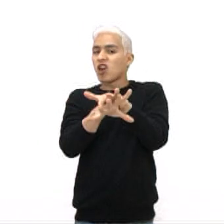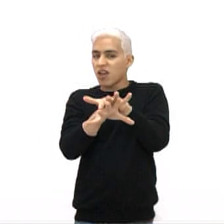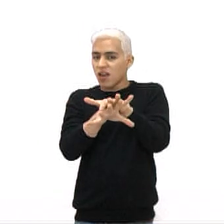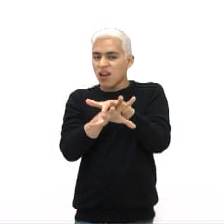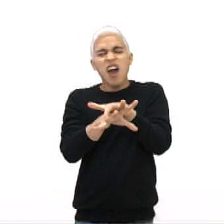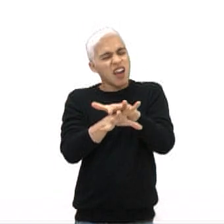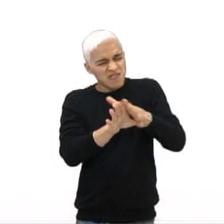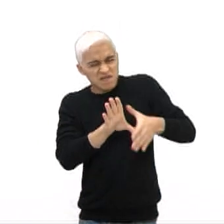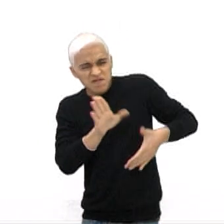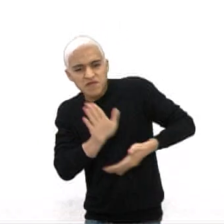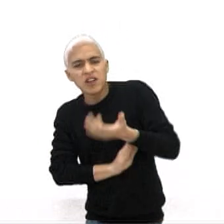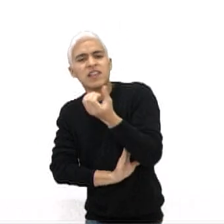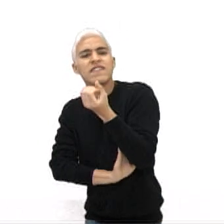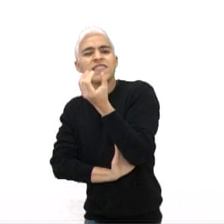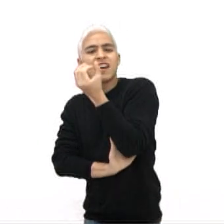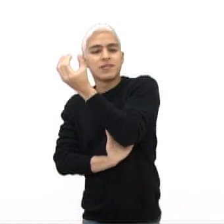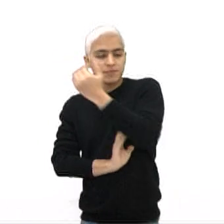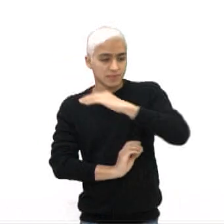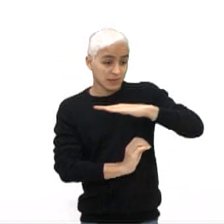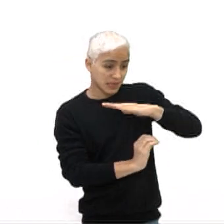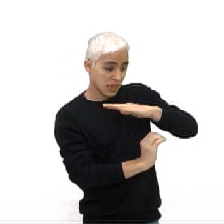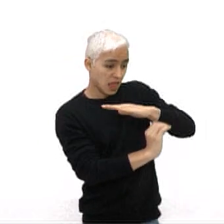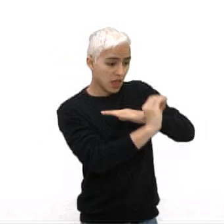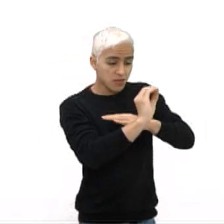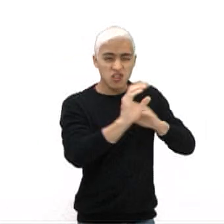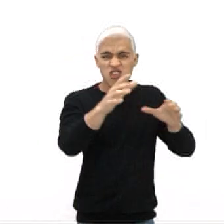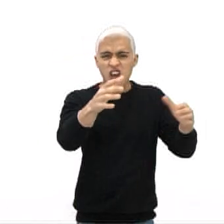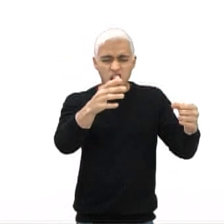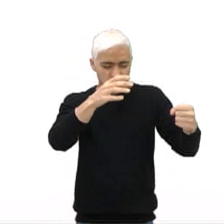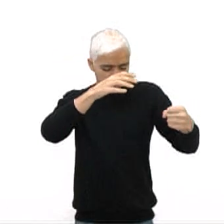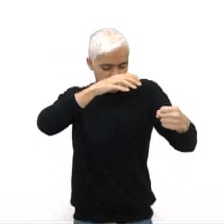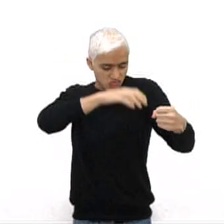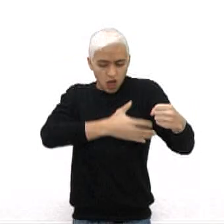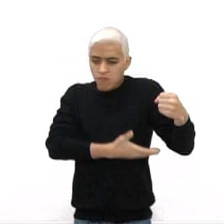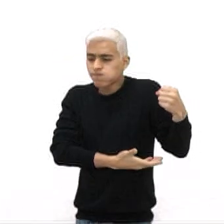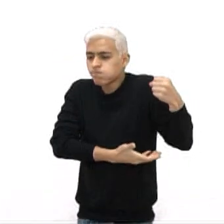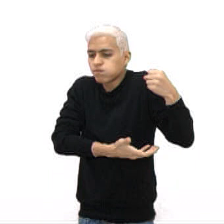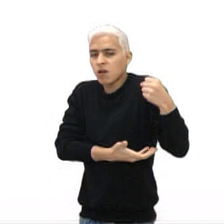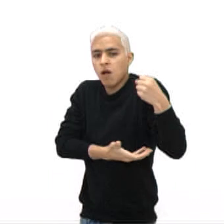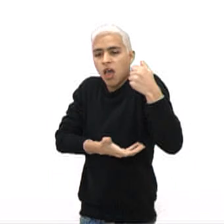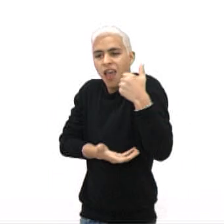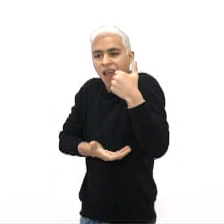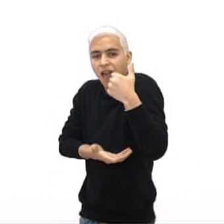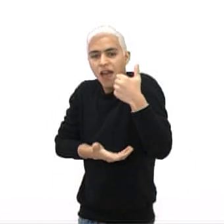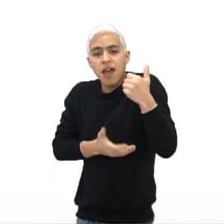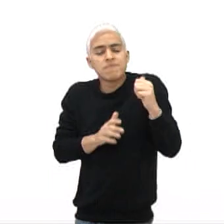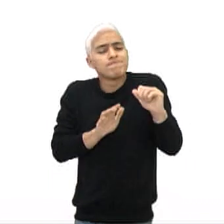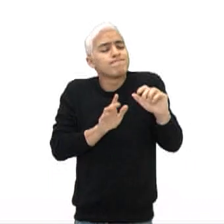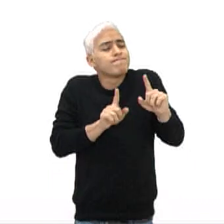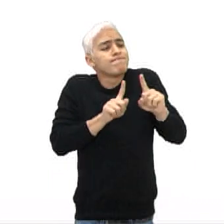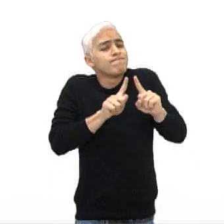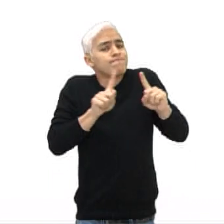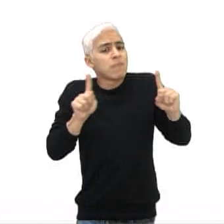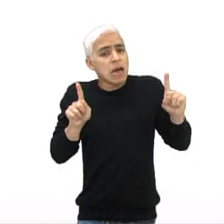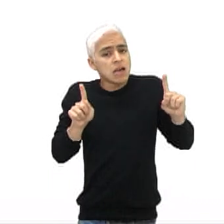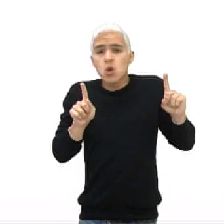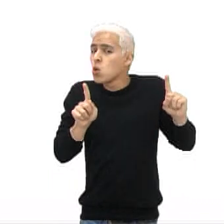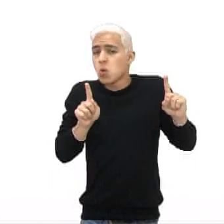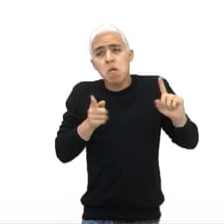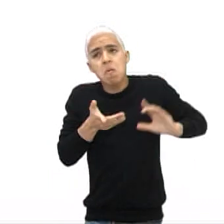fui viajar. Amanheceu, peguei graviola, botei na sacola, entretanto, não